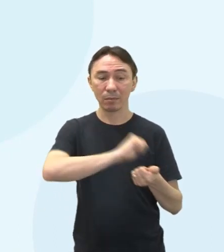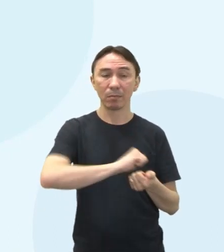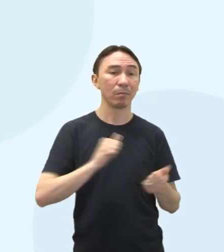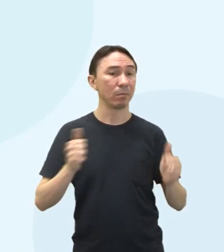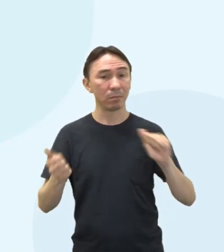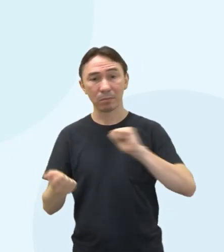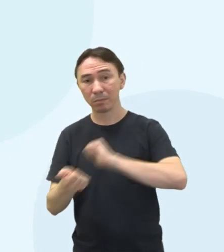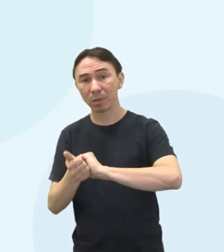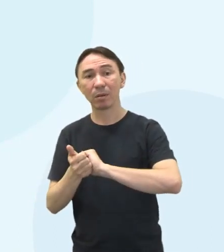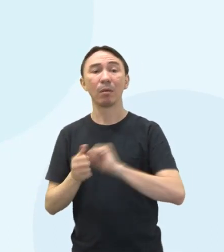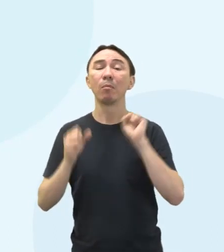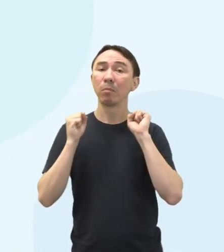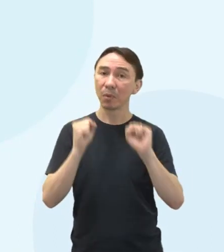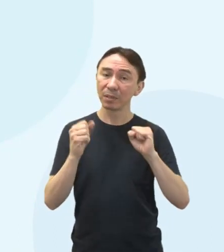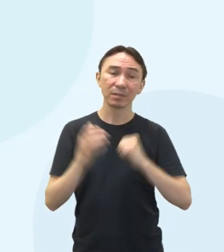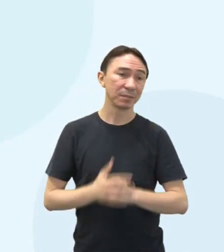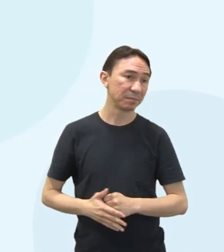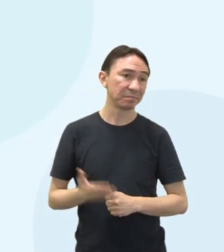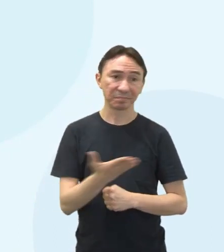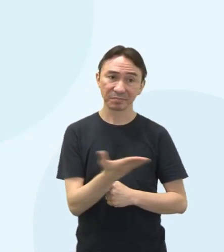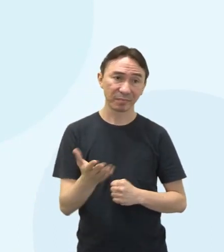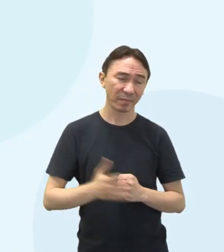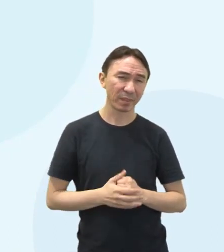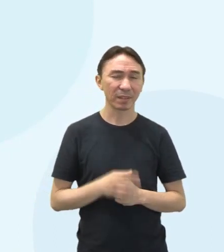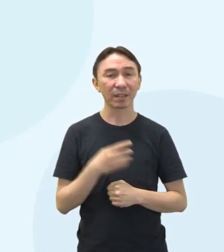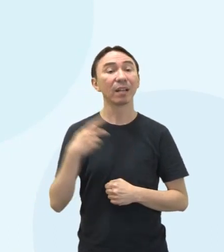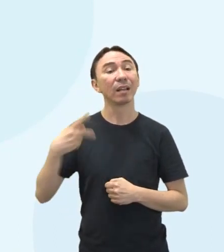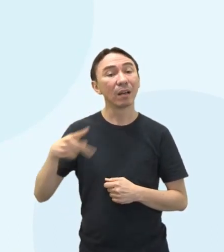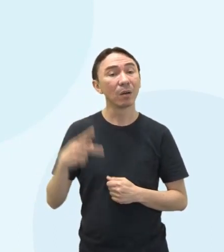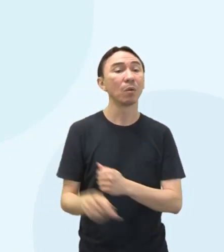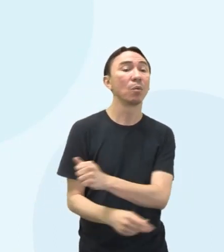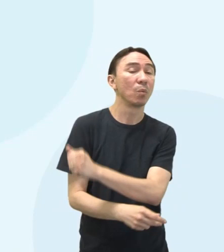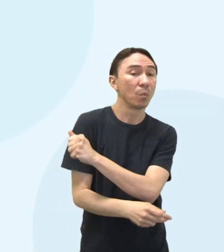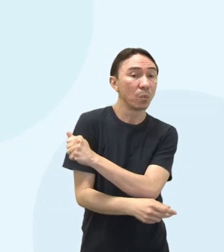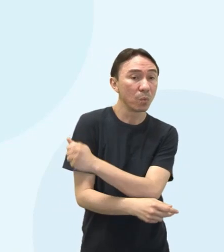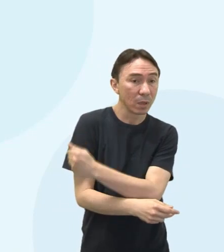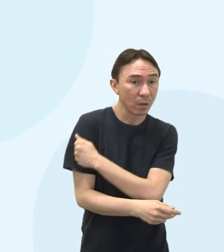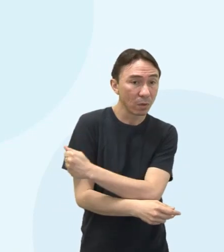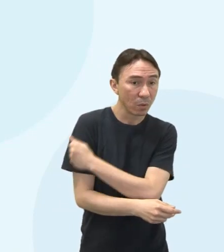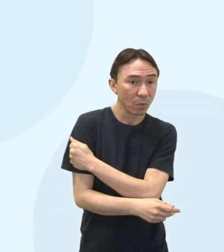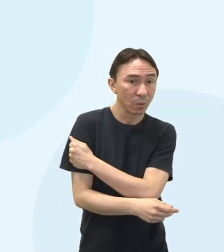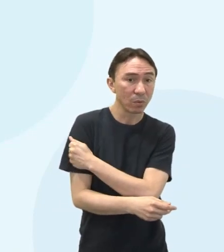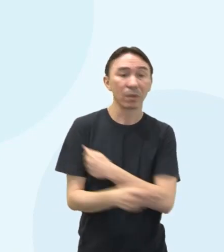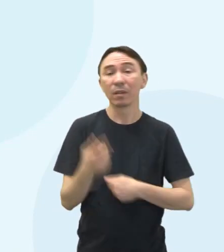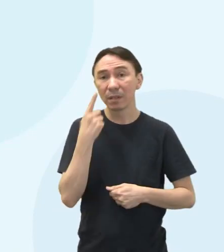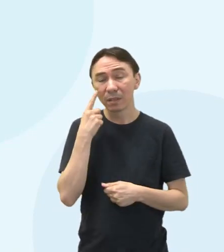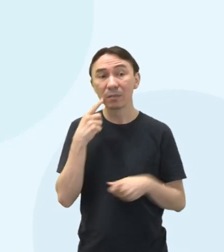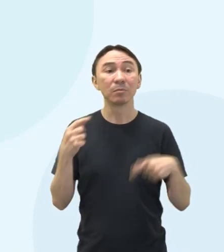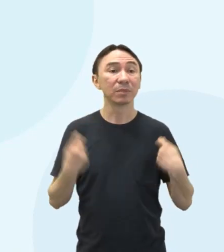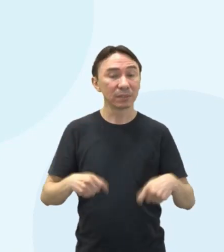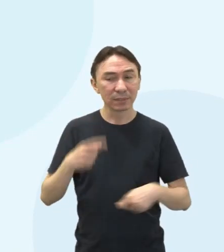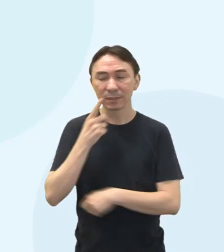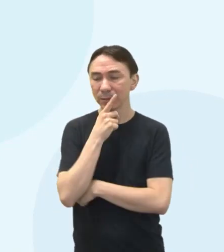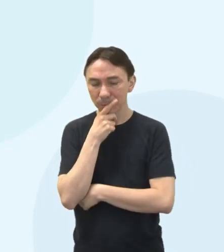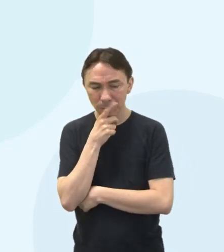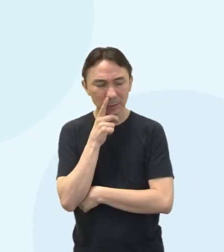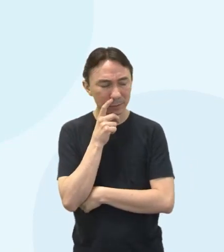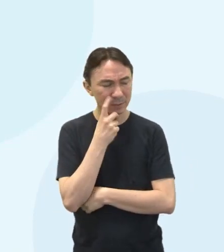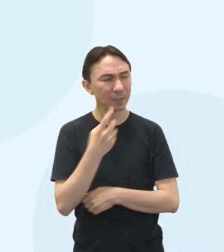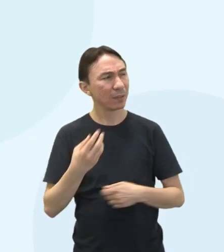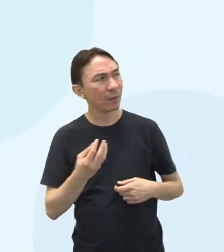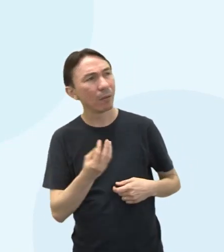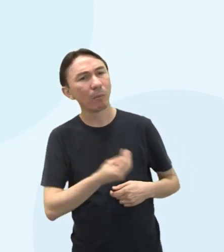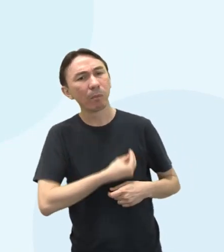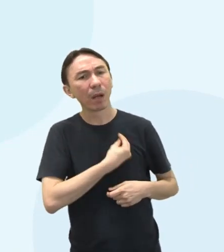é sentido né O estudante é importante que que seja dado um sentido ao que